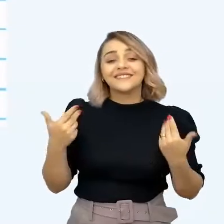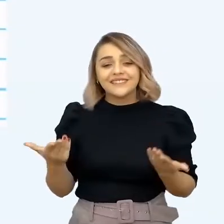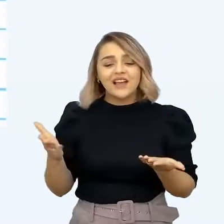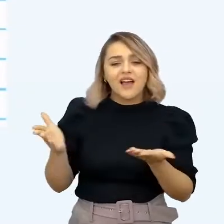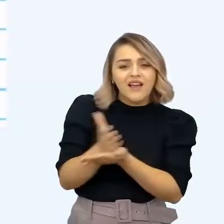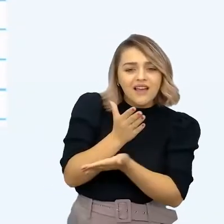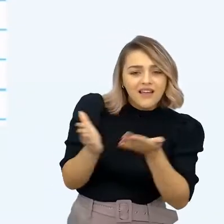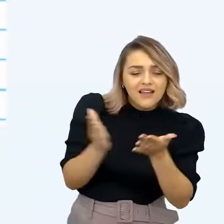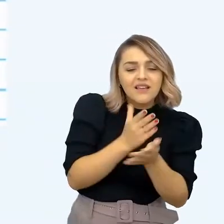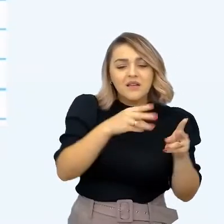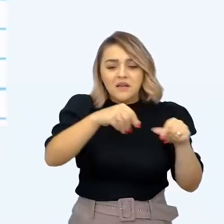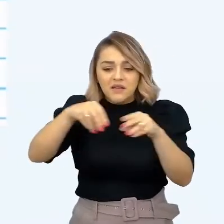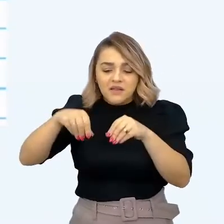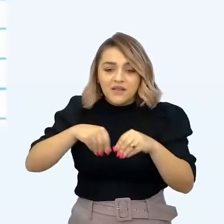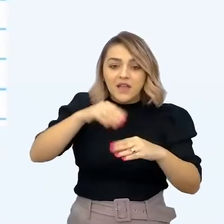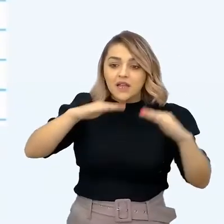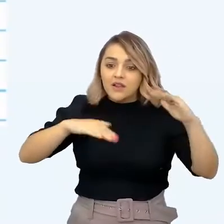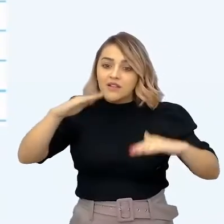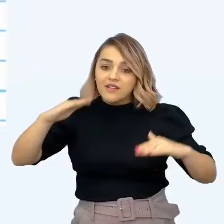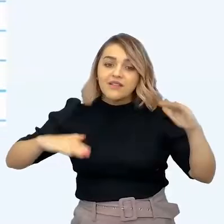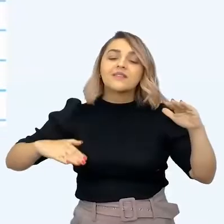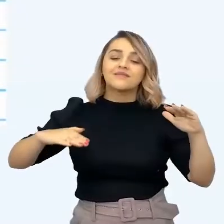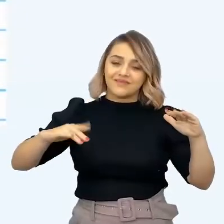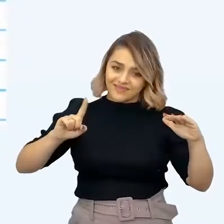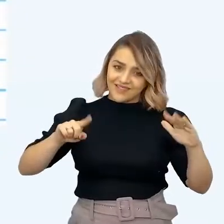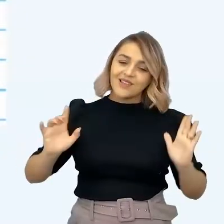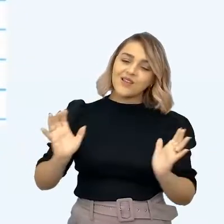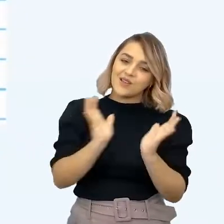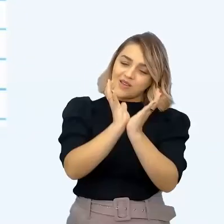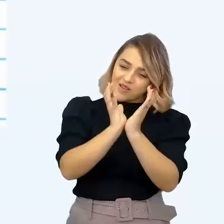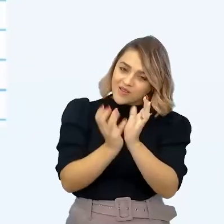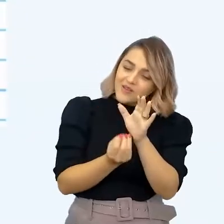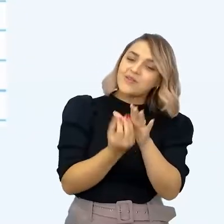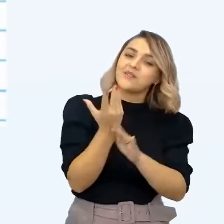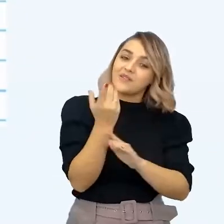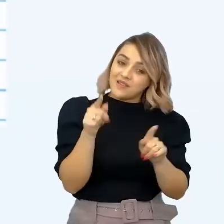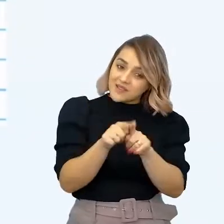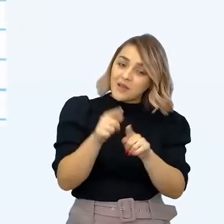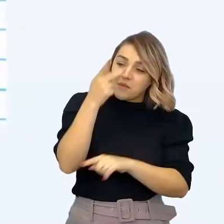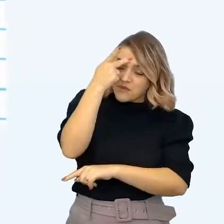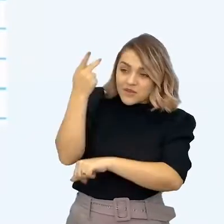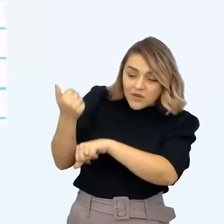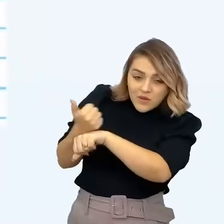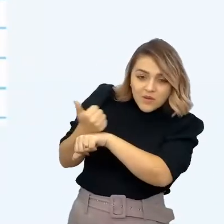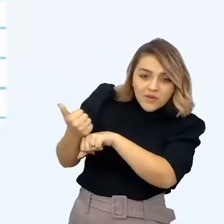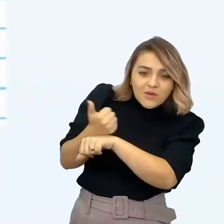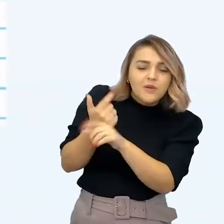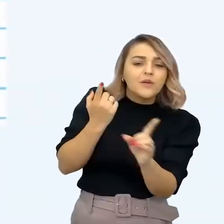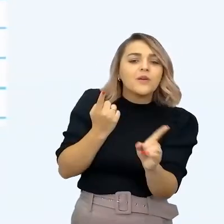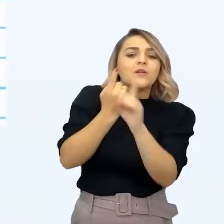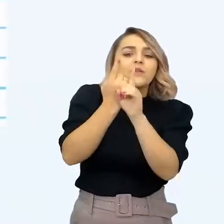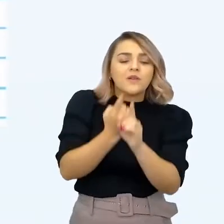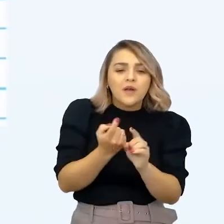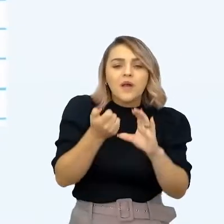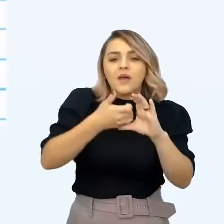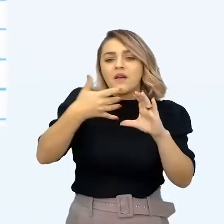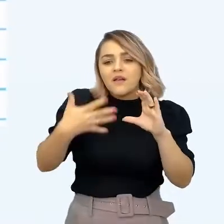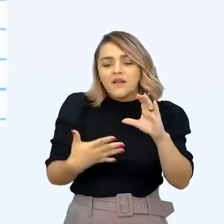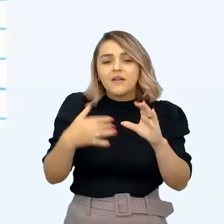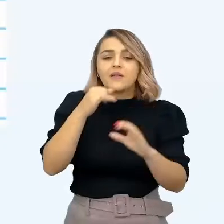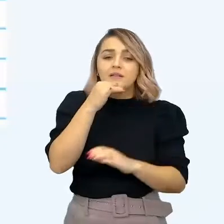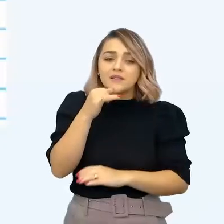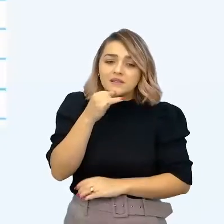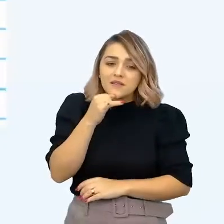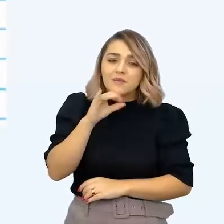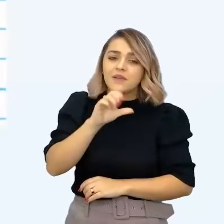do solo em vários níveis categóricos que eles aparecem. Os pedólogos elencam as características encontradas no solo, como o caráter êutrico,